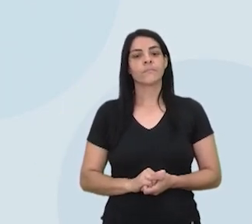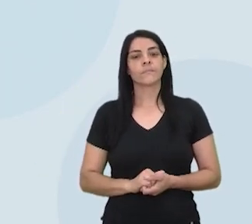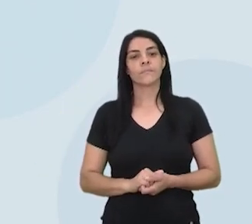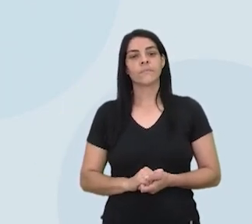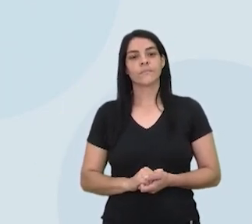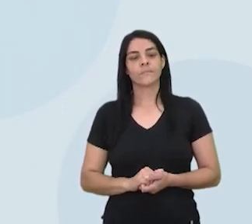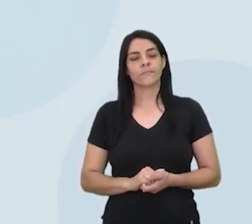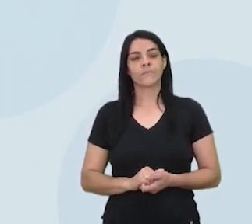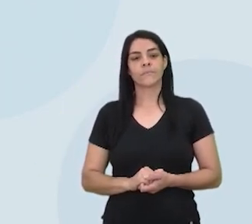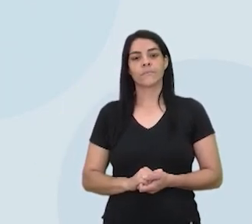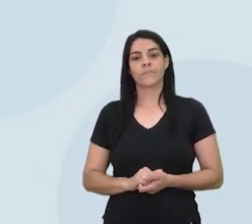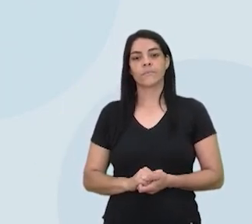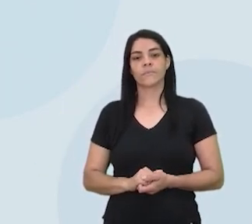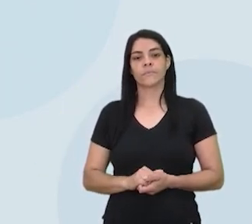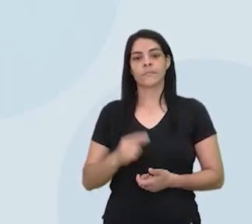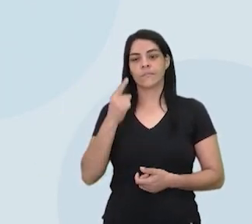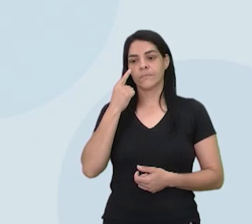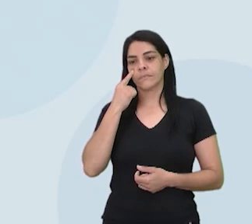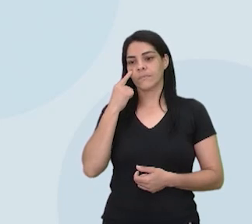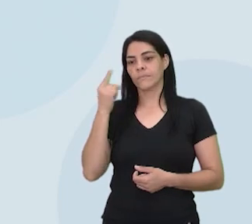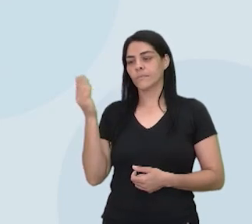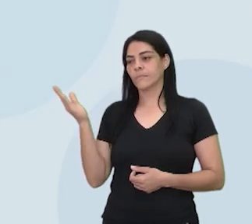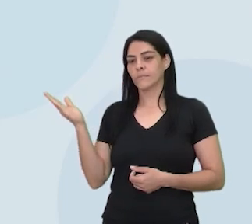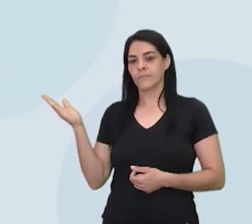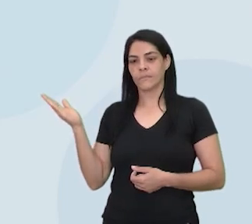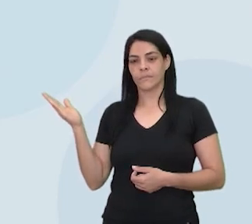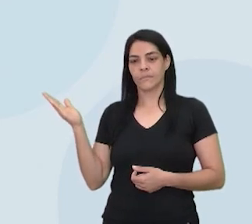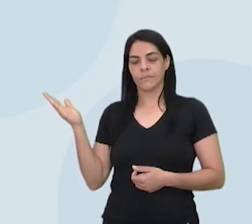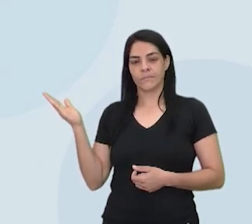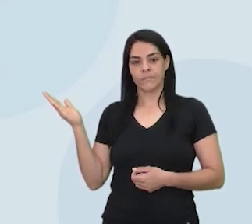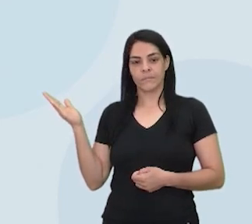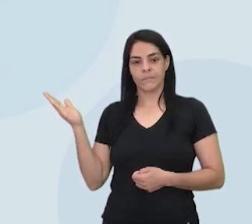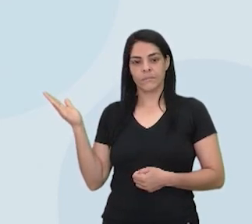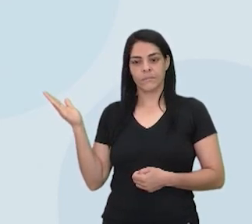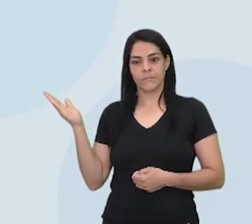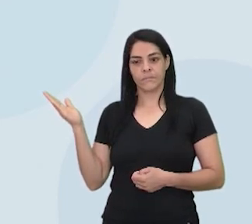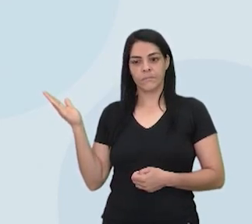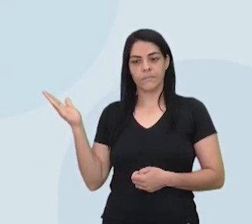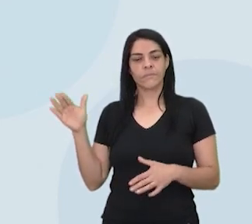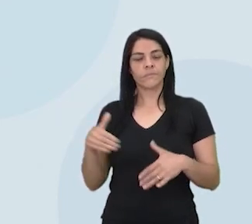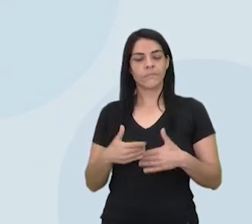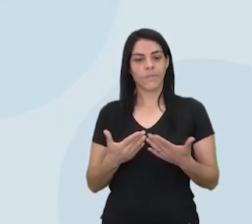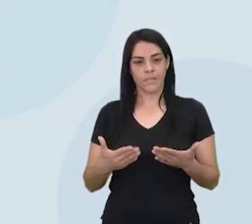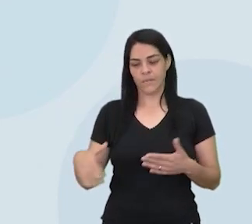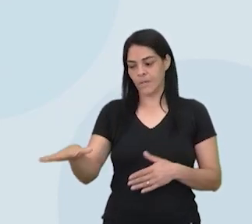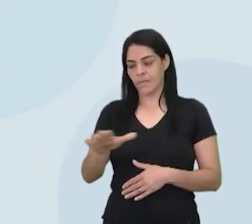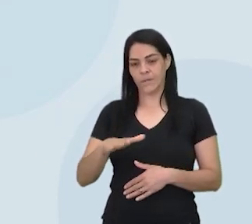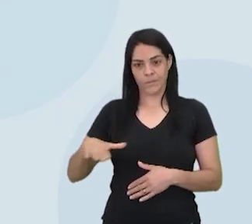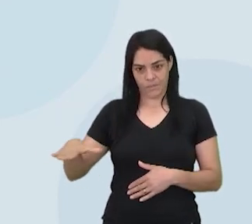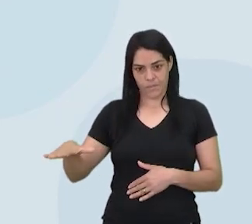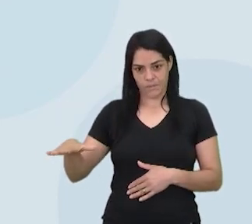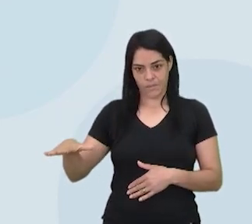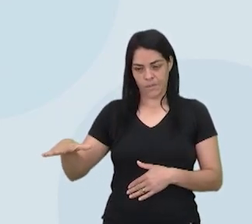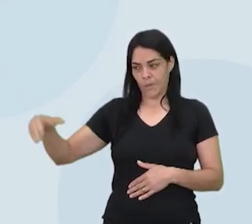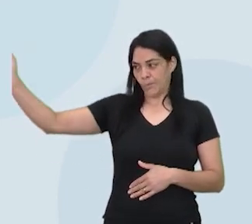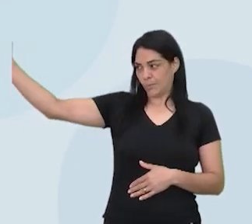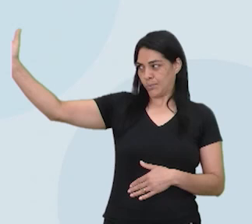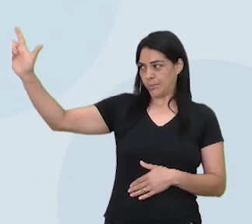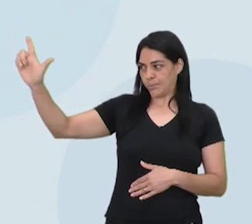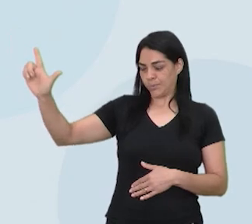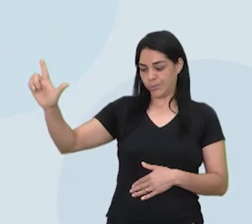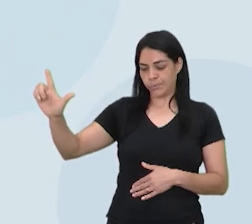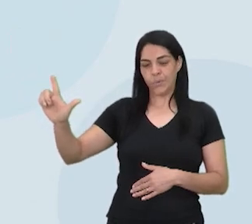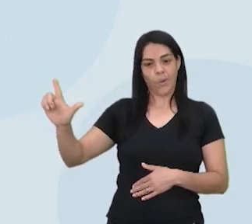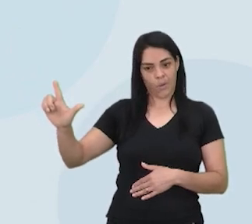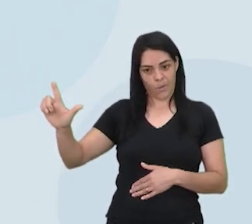ativar aqui para vocês verem, marcar texto. Mas eu não quero isso, amarelo. Então, a zona epilágica, que é a zona onde a gente vai ter